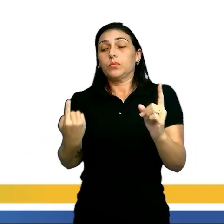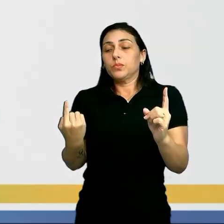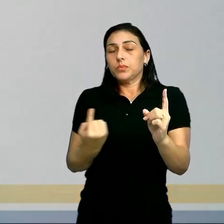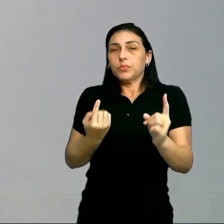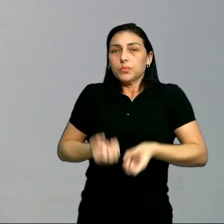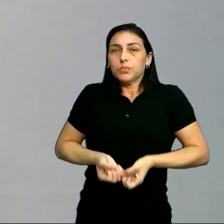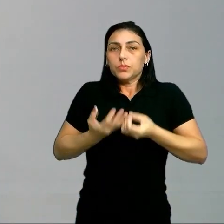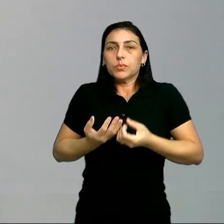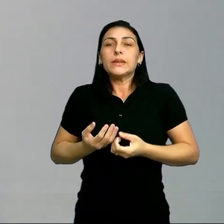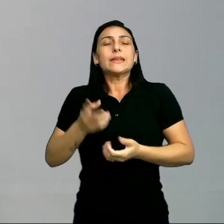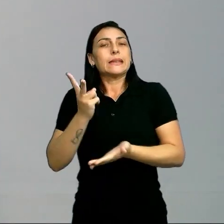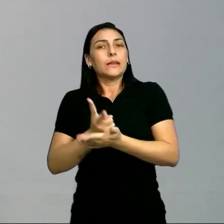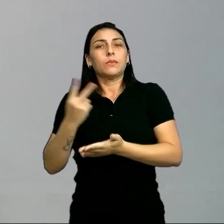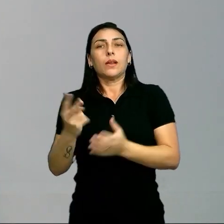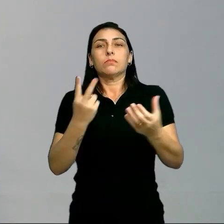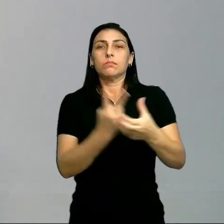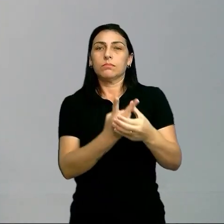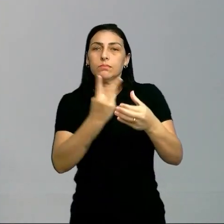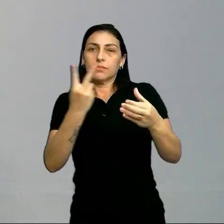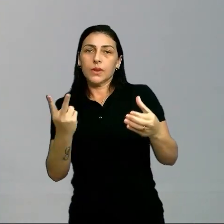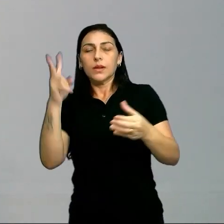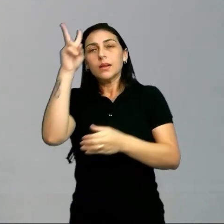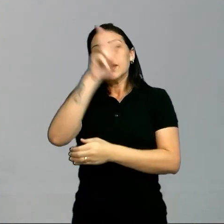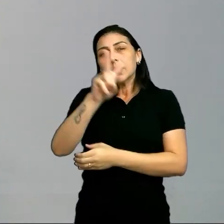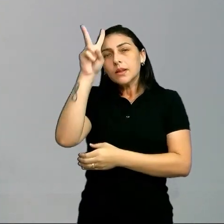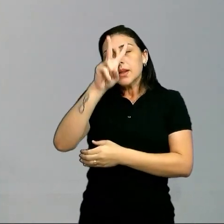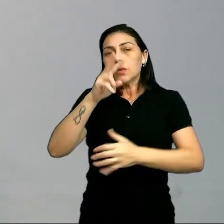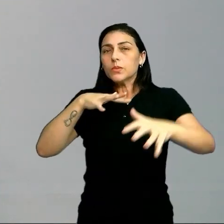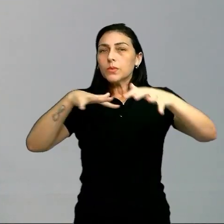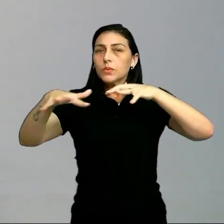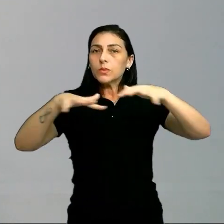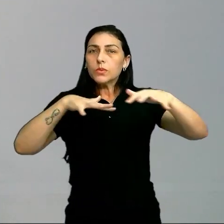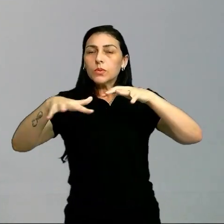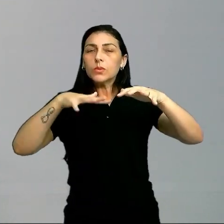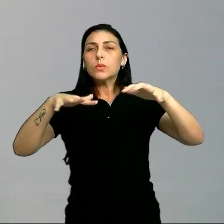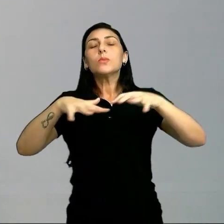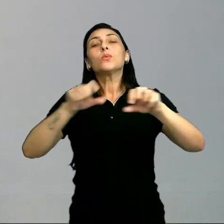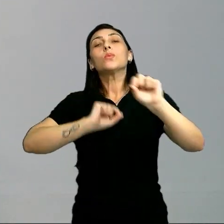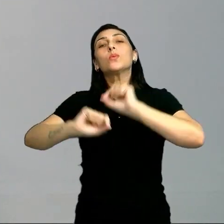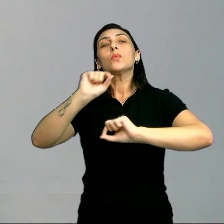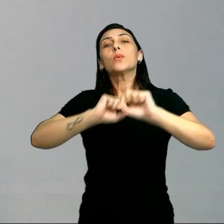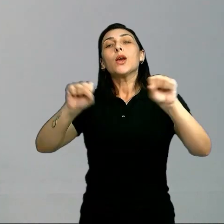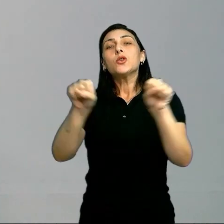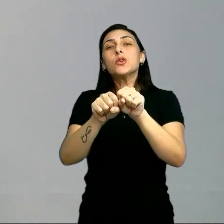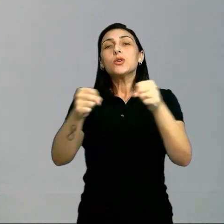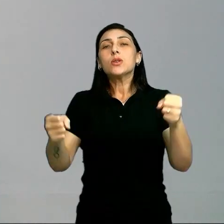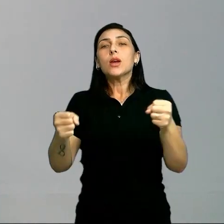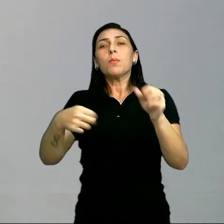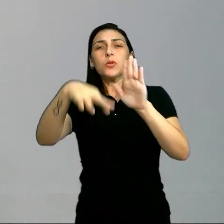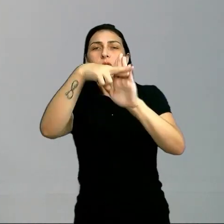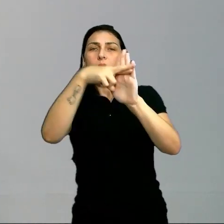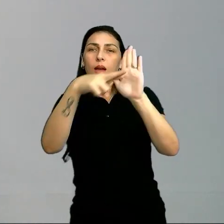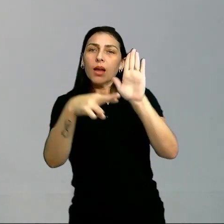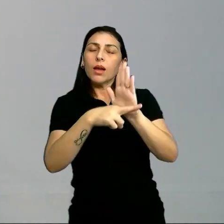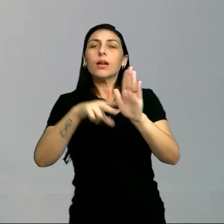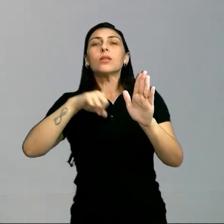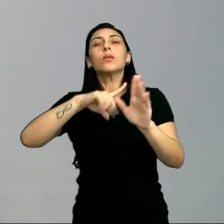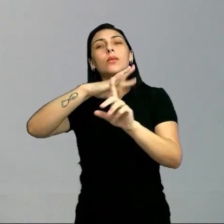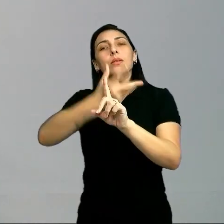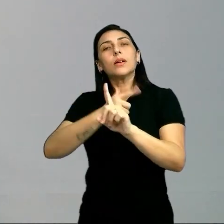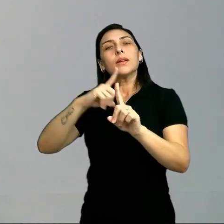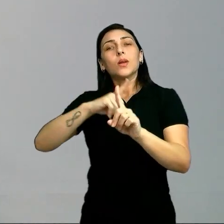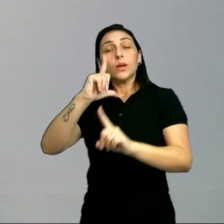individual. Sempre que falamos de vanguardas, lembrem-se desses movimentos de ruptura, de quebra de um padrão. Toda arte, toda